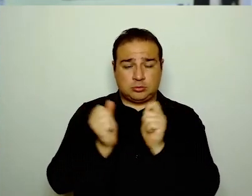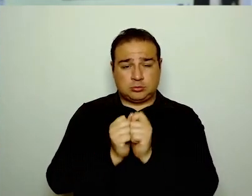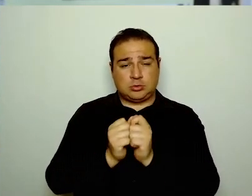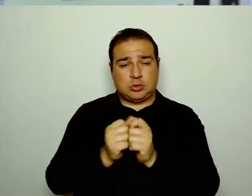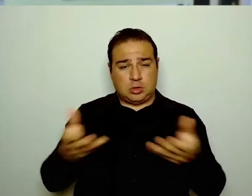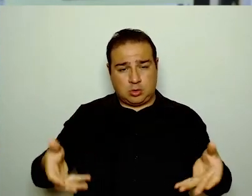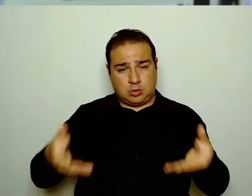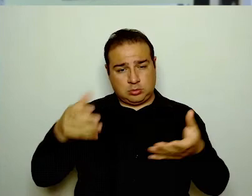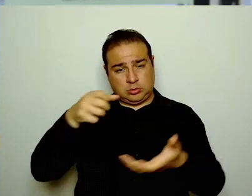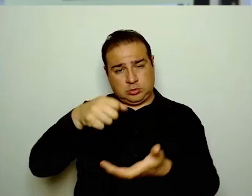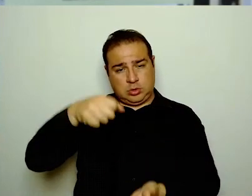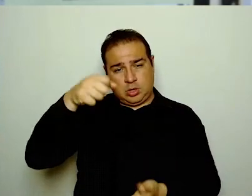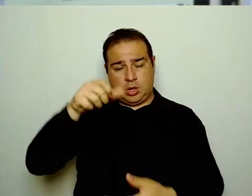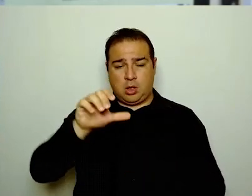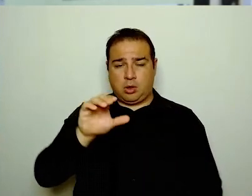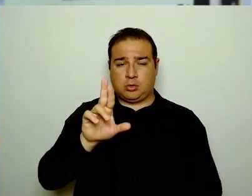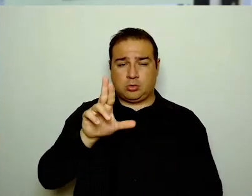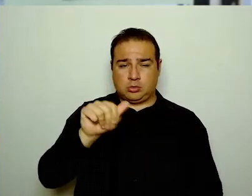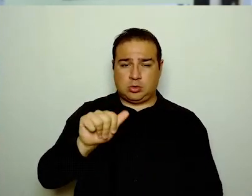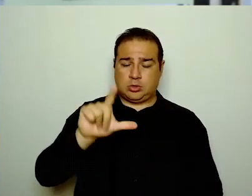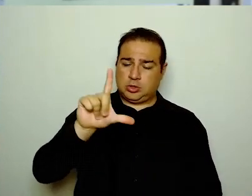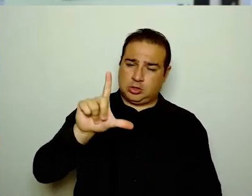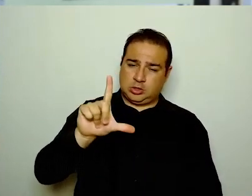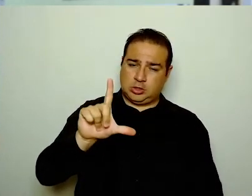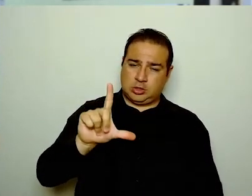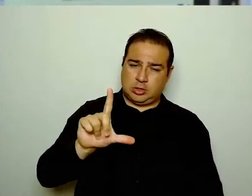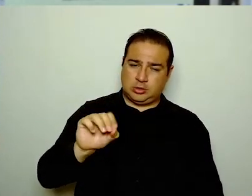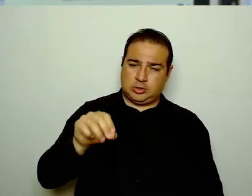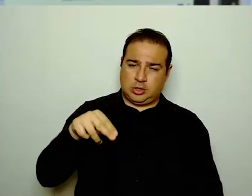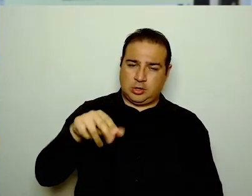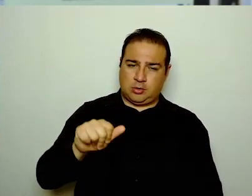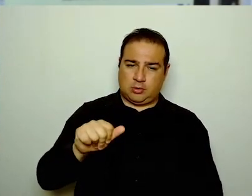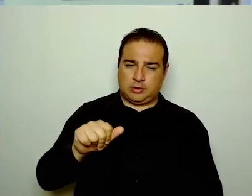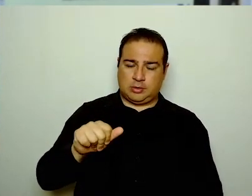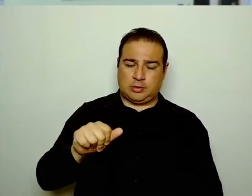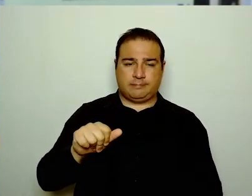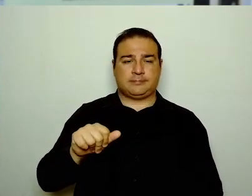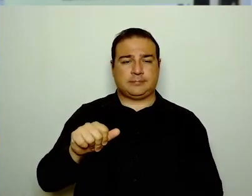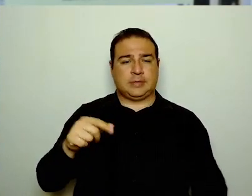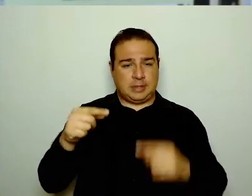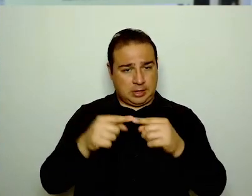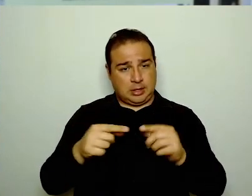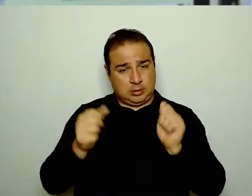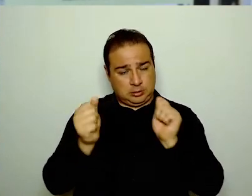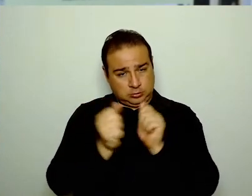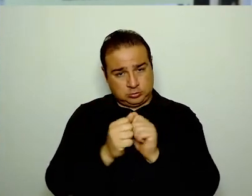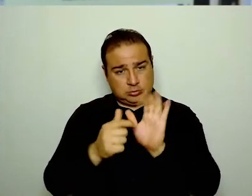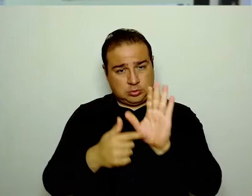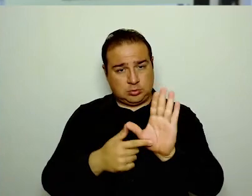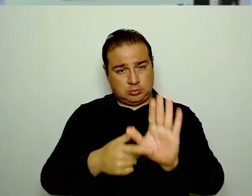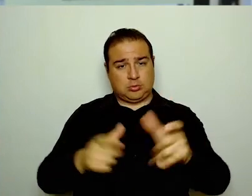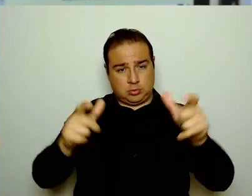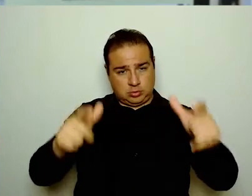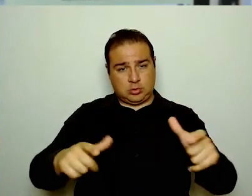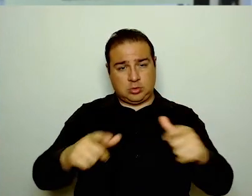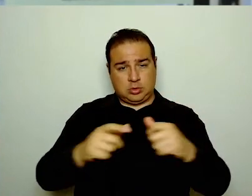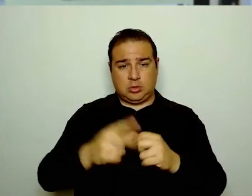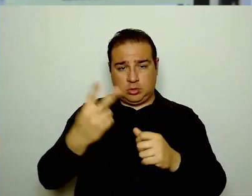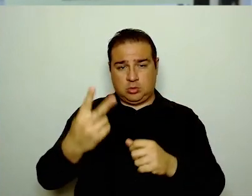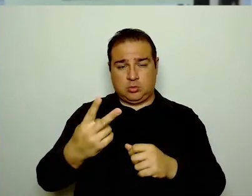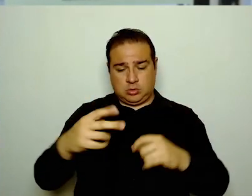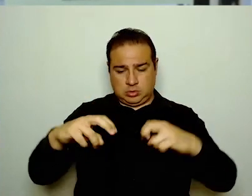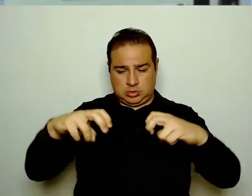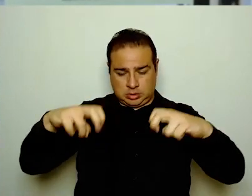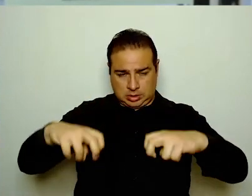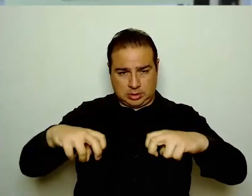processo eleitoral. Eu estou aqui em minhas mãos com uma urna de lona, uma urna sanfonada de lona que ficava exposta na